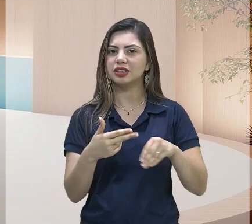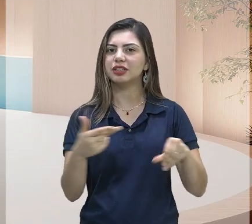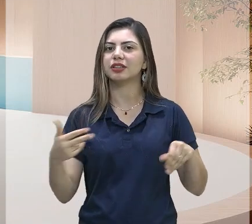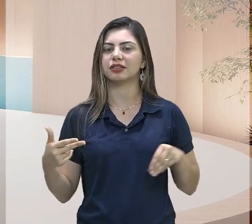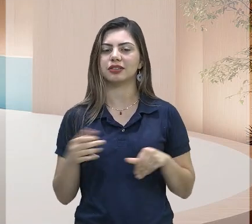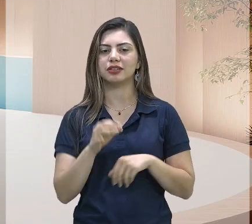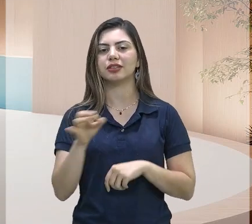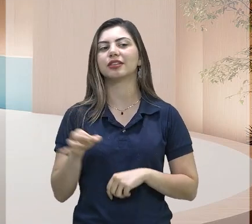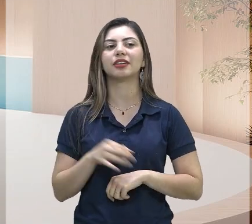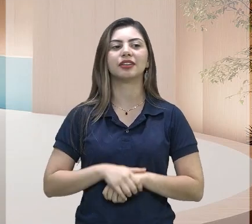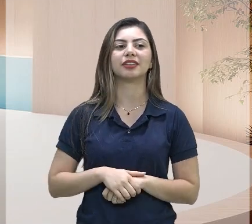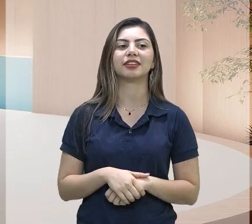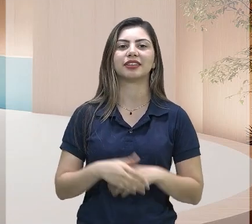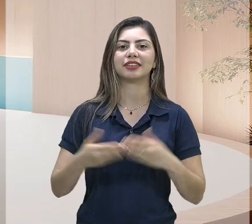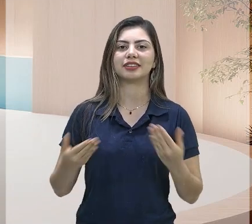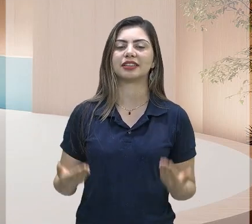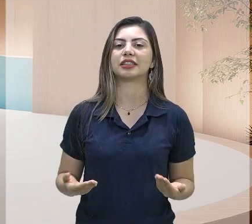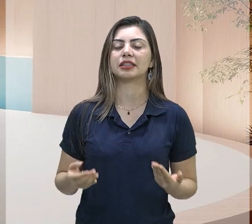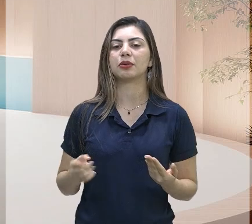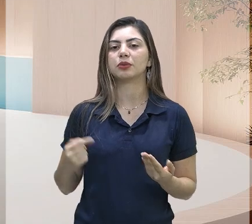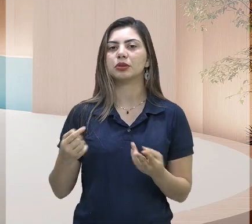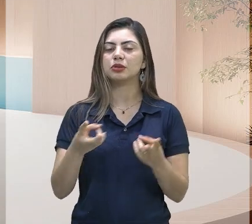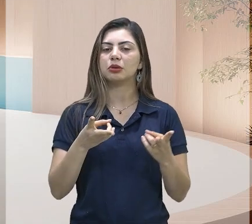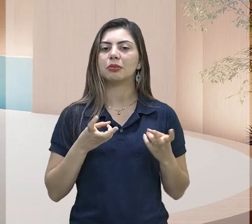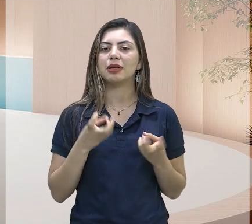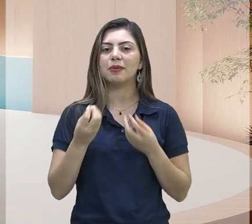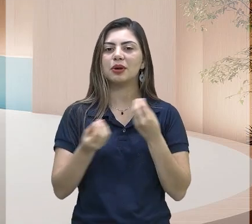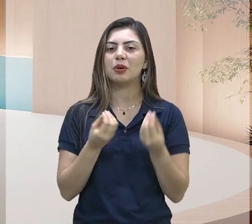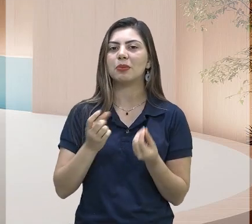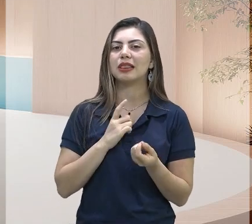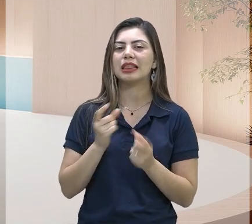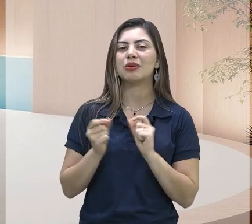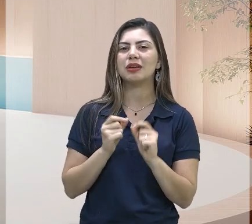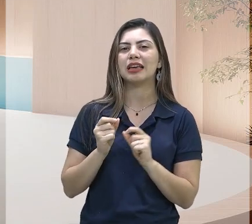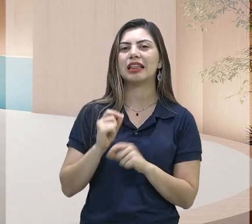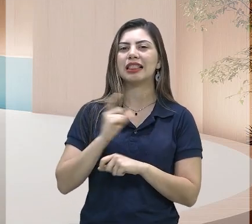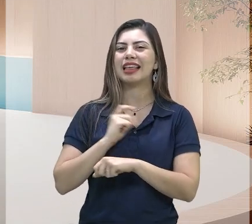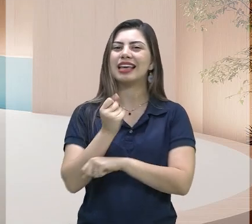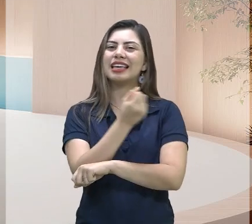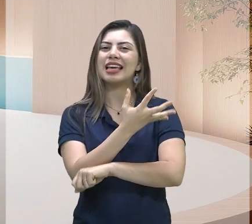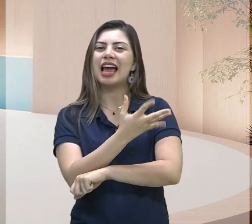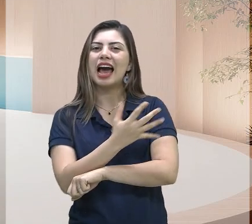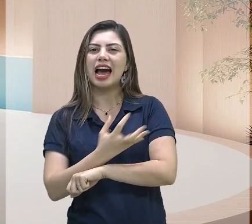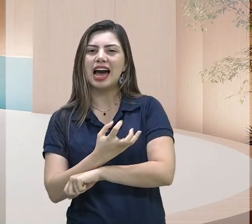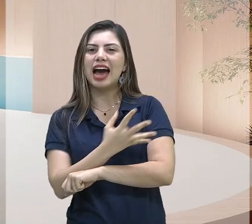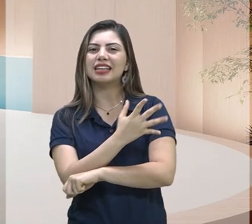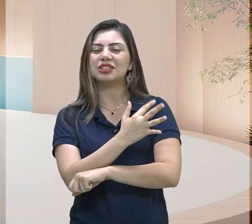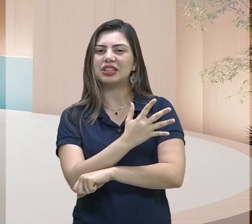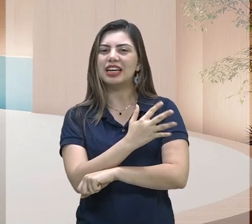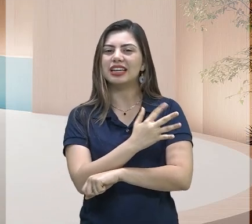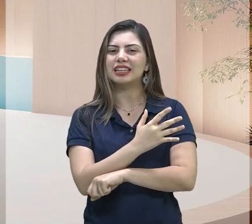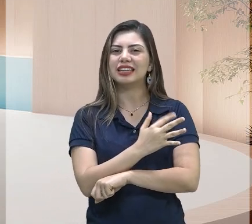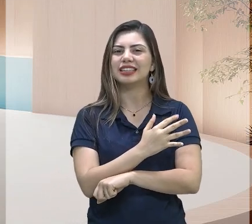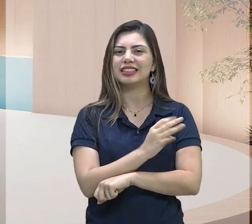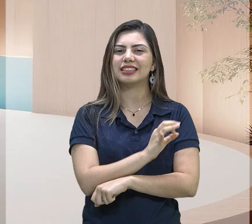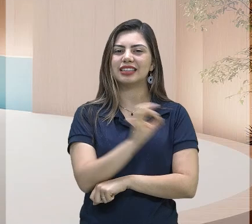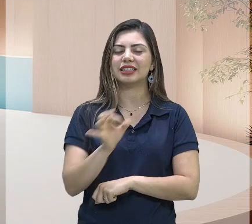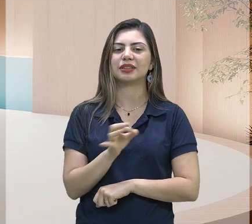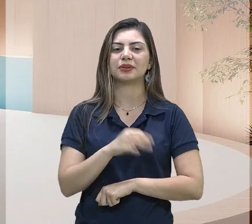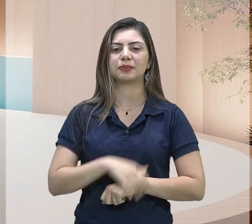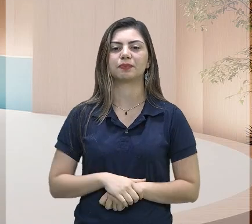solo, o latossolo de uma forma geral, ele é mais ácido e tem ali teor de alumínio bastante elevado.